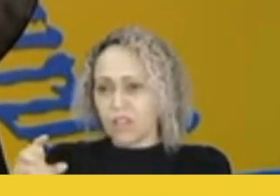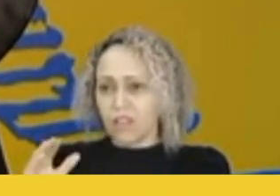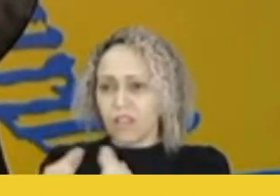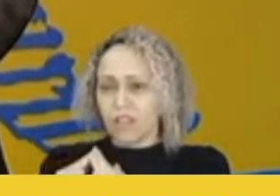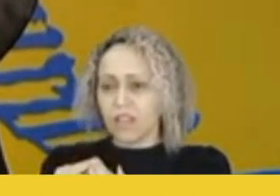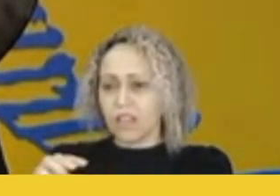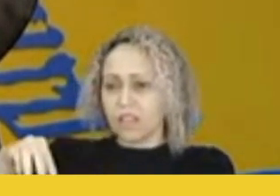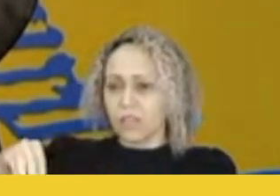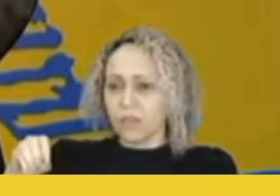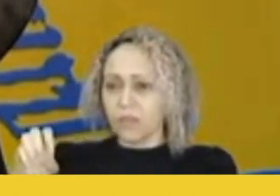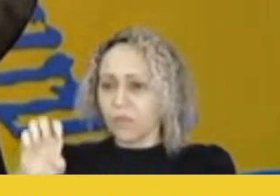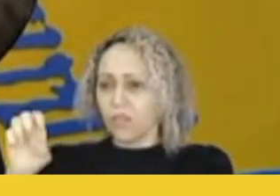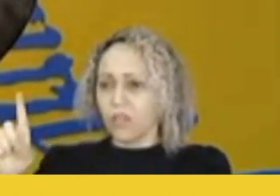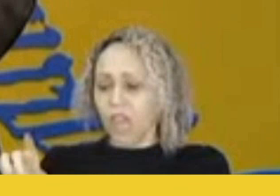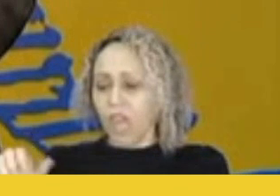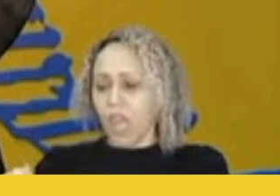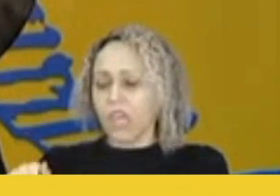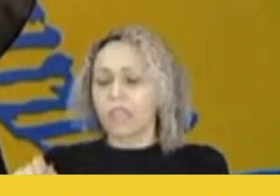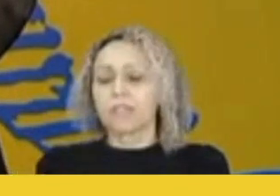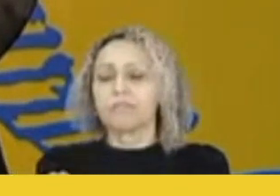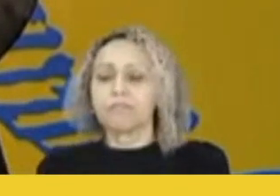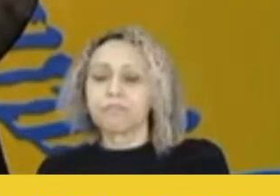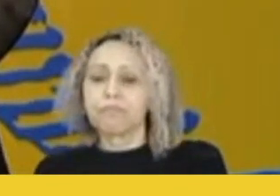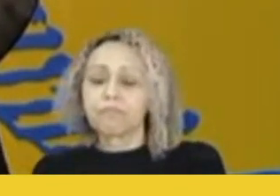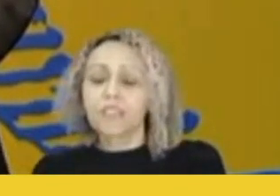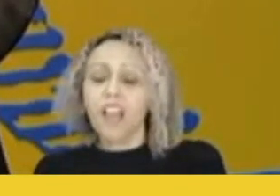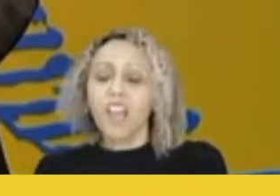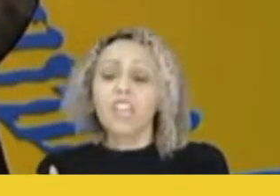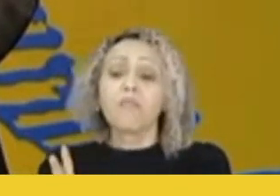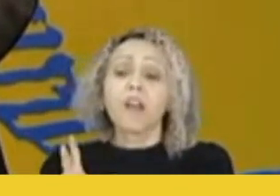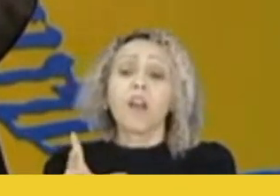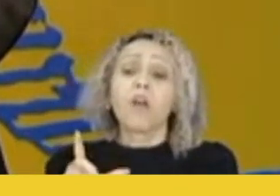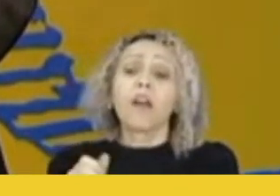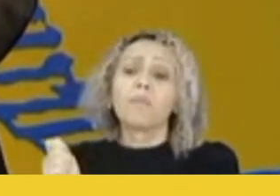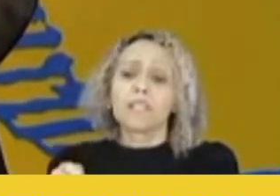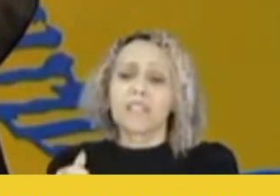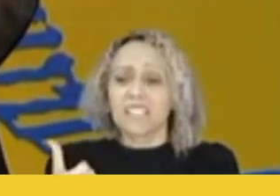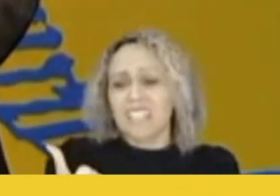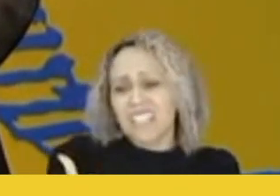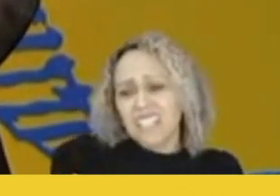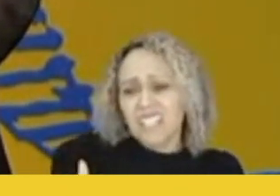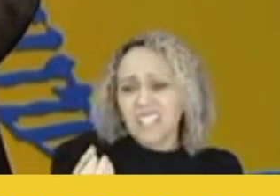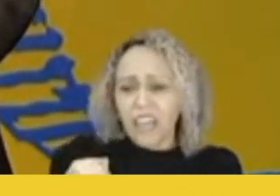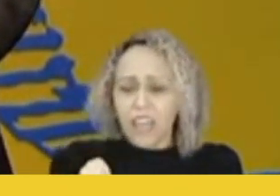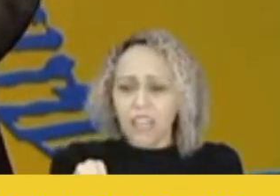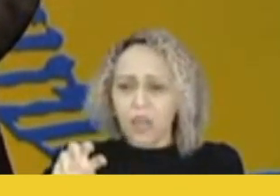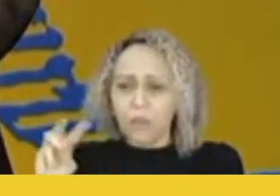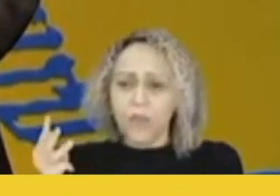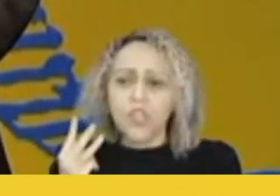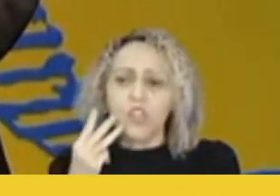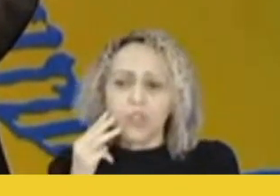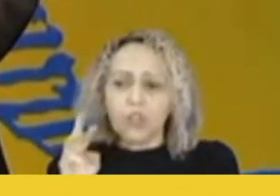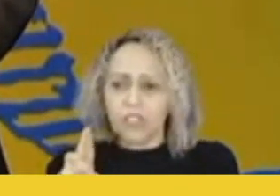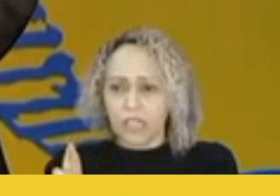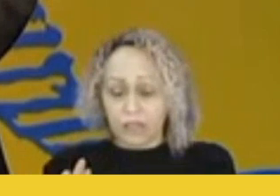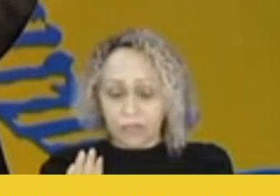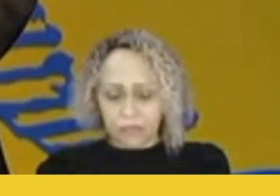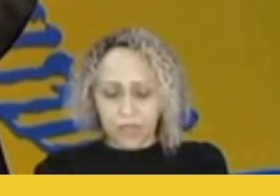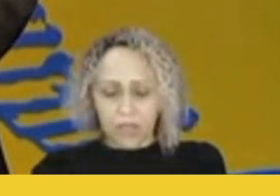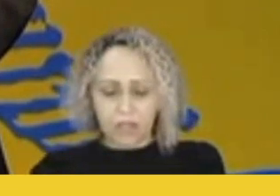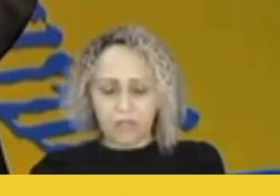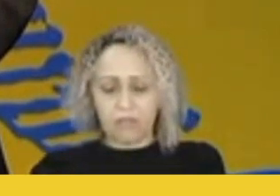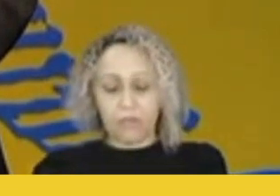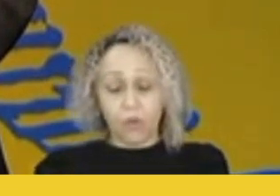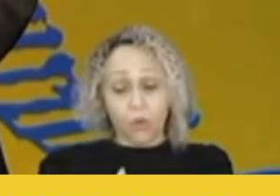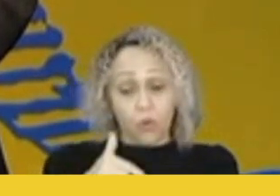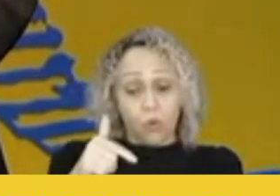consumirá 60 milhões de reais. Ou seja, as tarefas da Polícia Federal hoje já sofrem